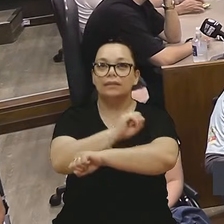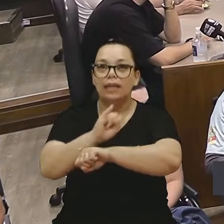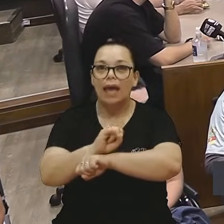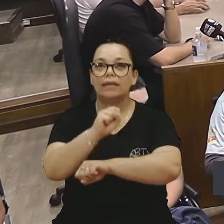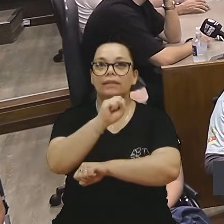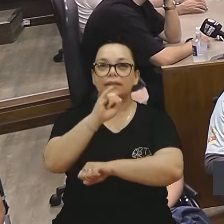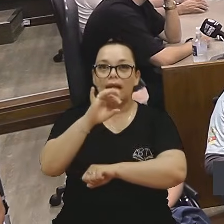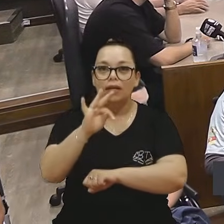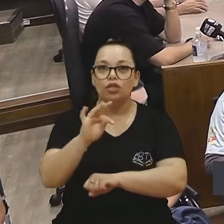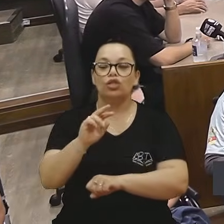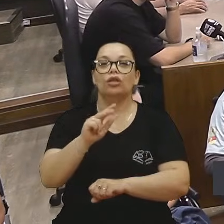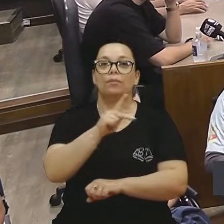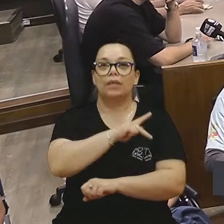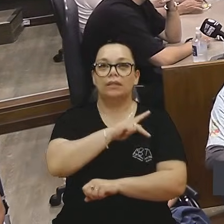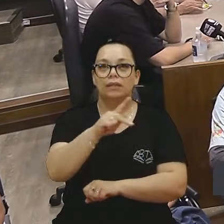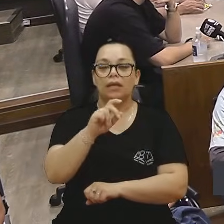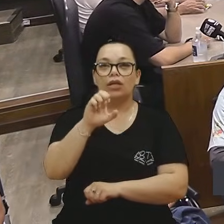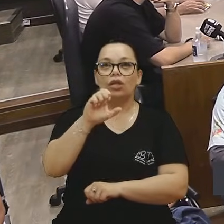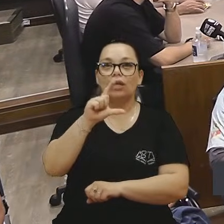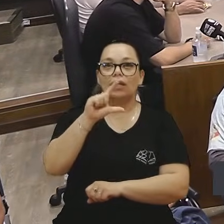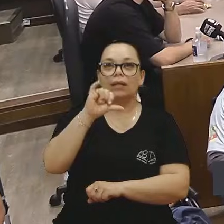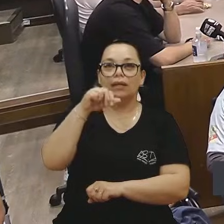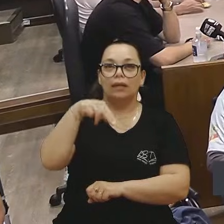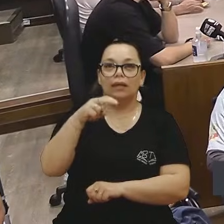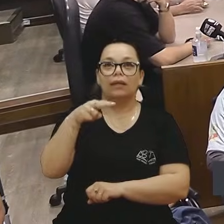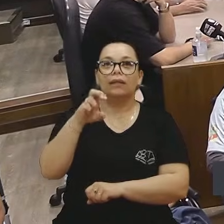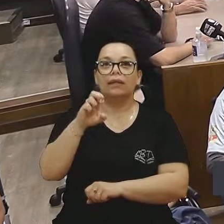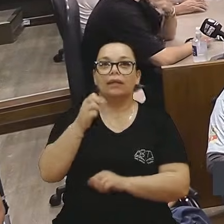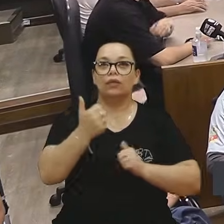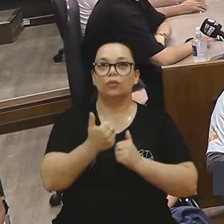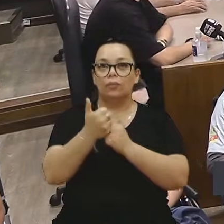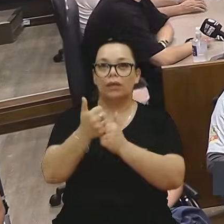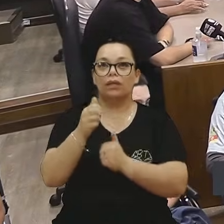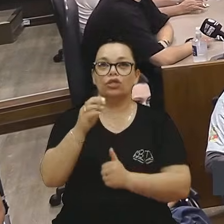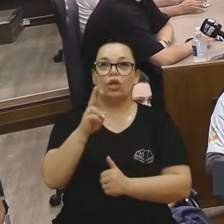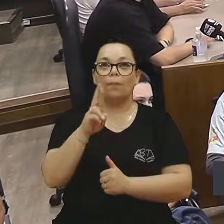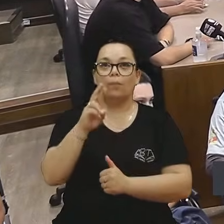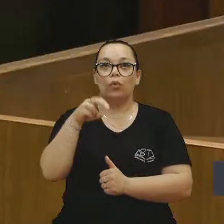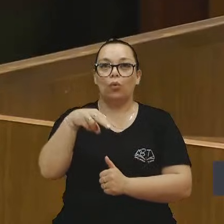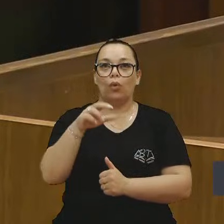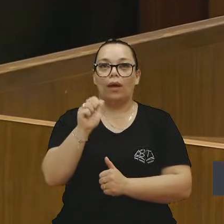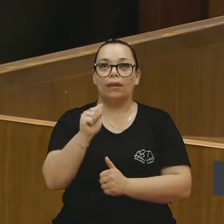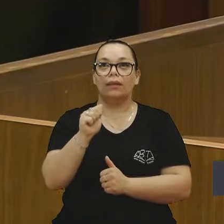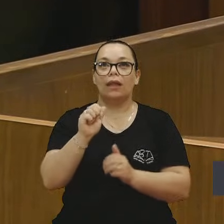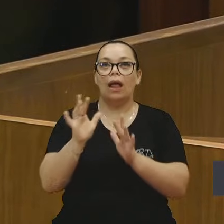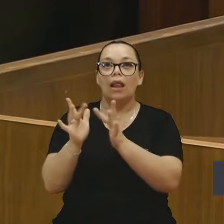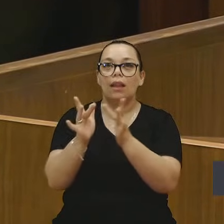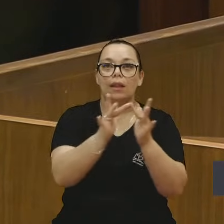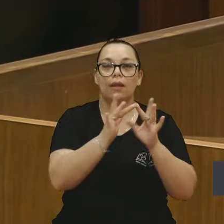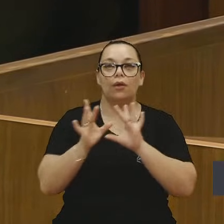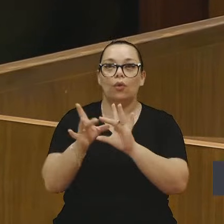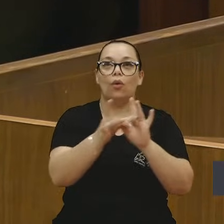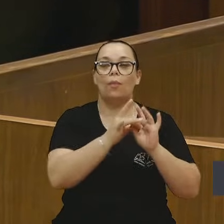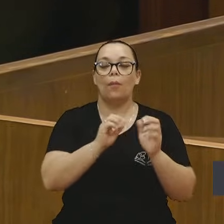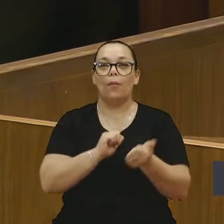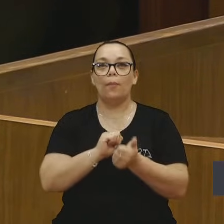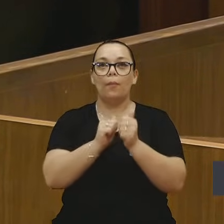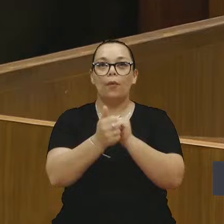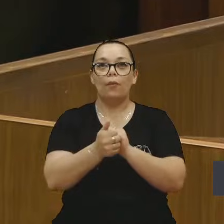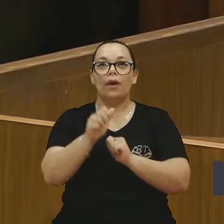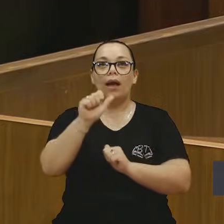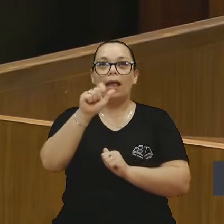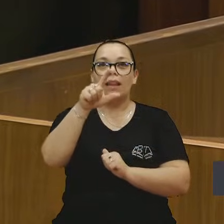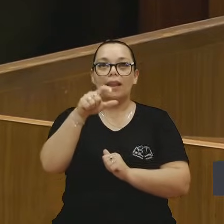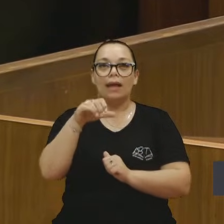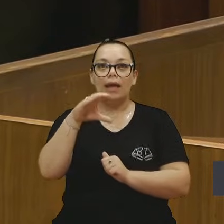nossa presidente, Eliane, e suplente a Bruna Guedes. Ligas e associações esportivas, Alessio